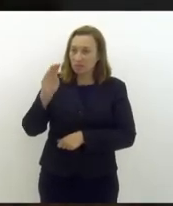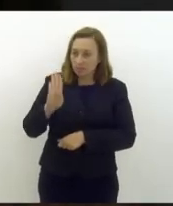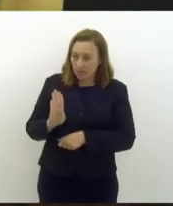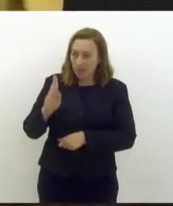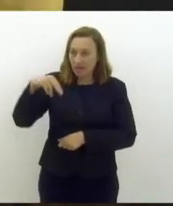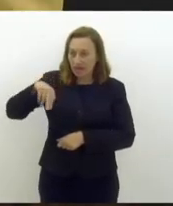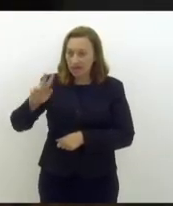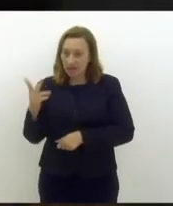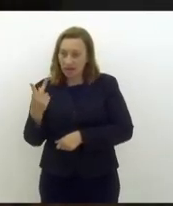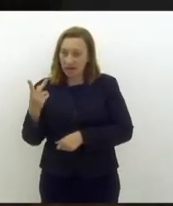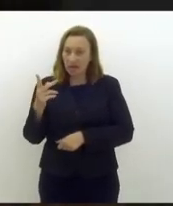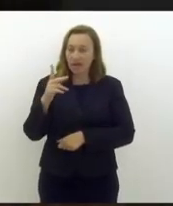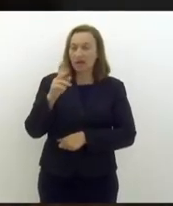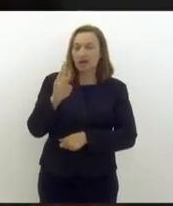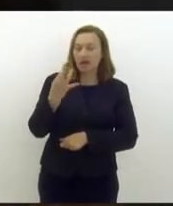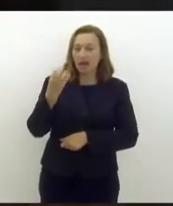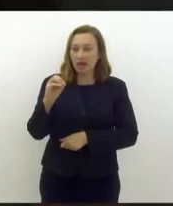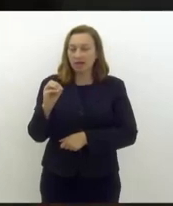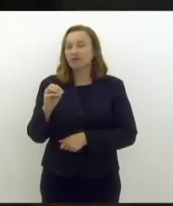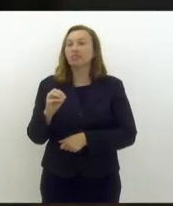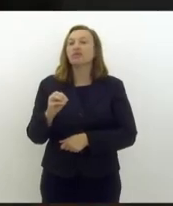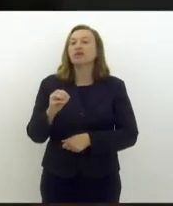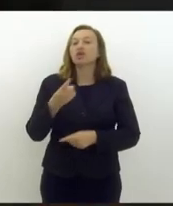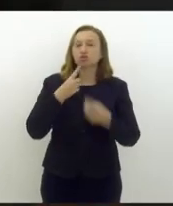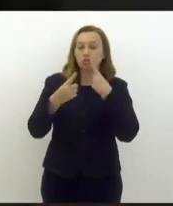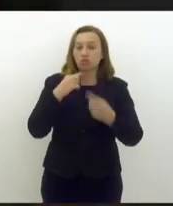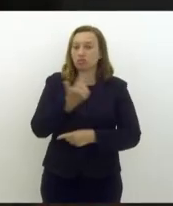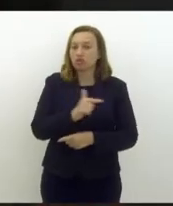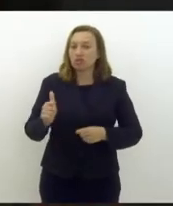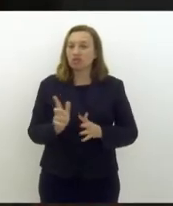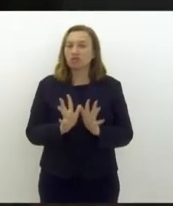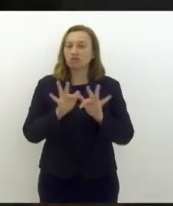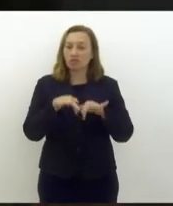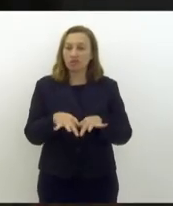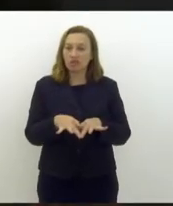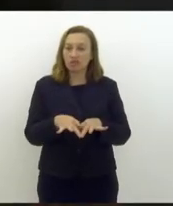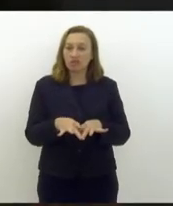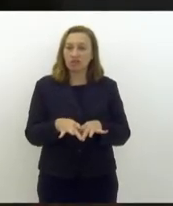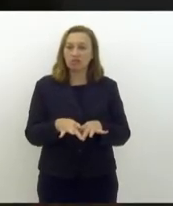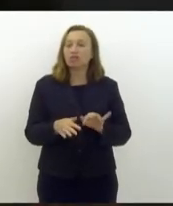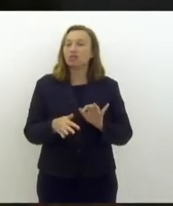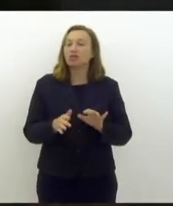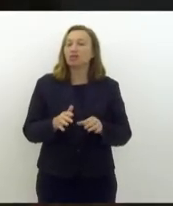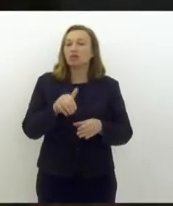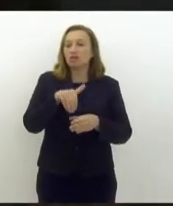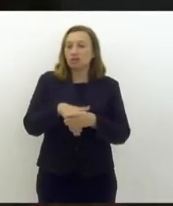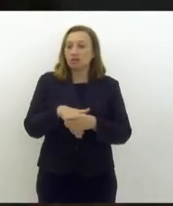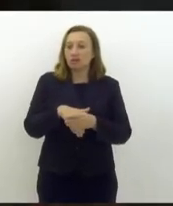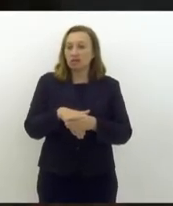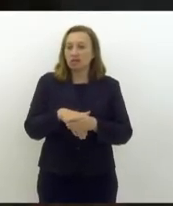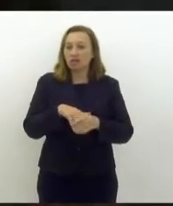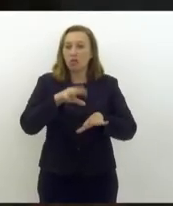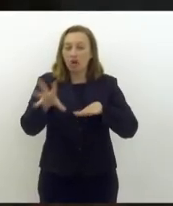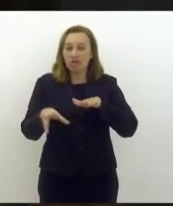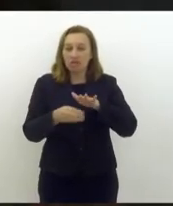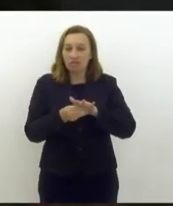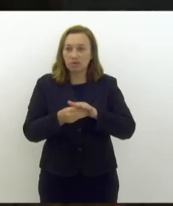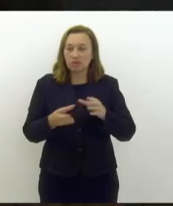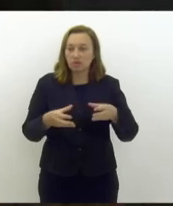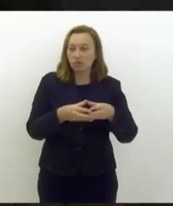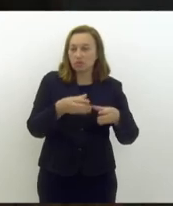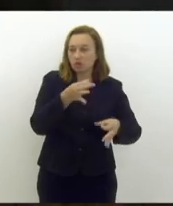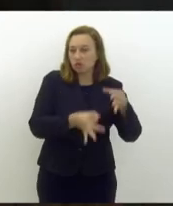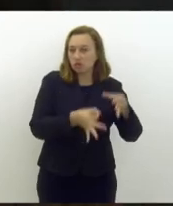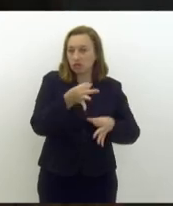Machado em discussão 9 anos Quem Queira discutir encerrado em discussão em votação as emendas da comissão